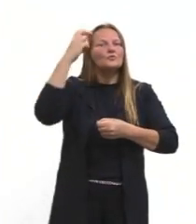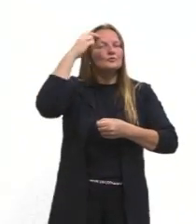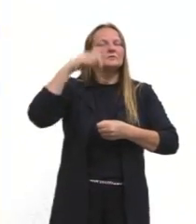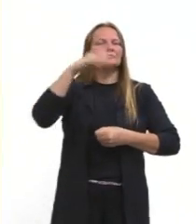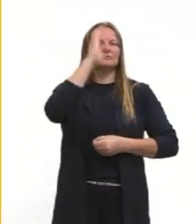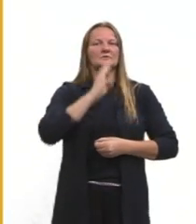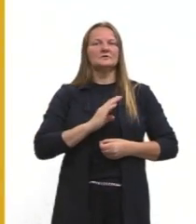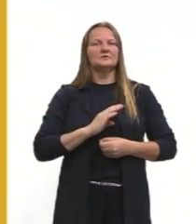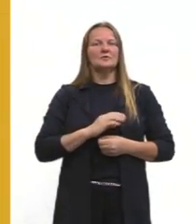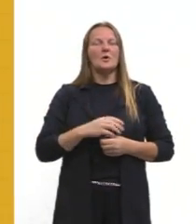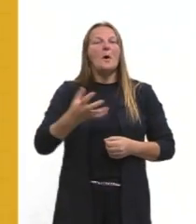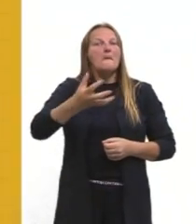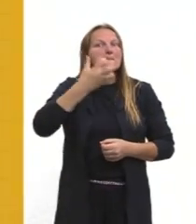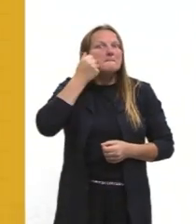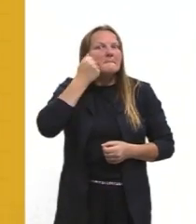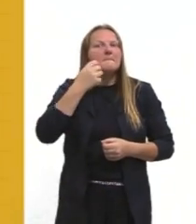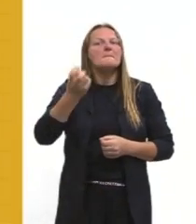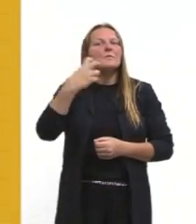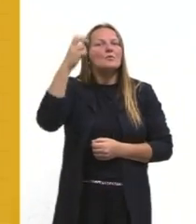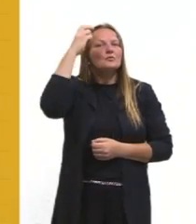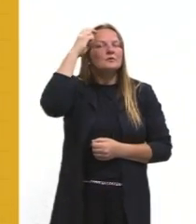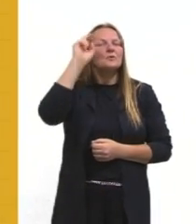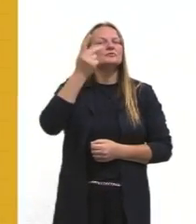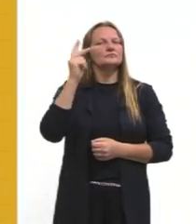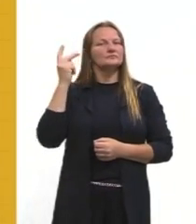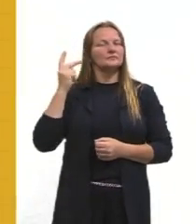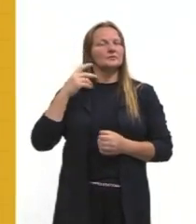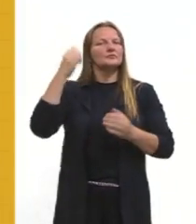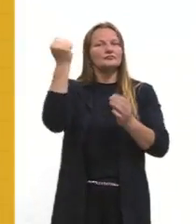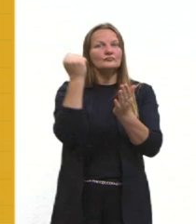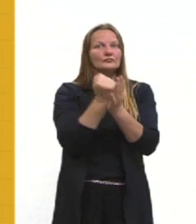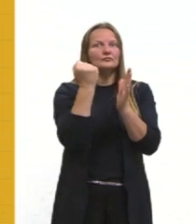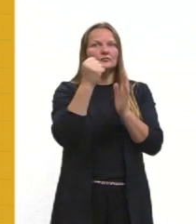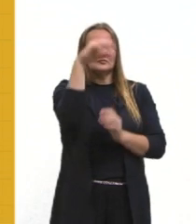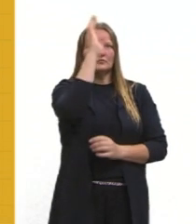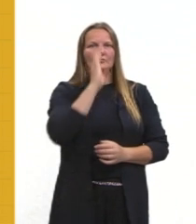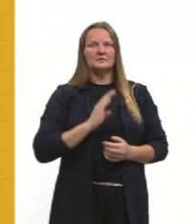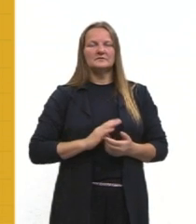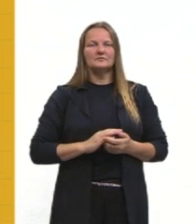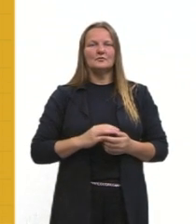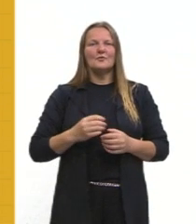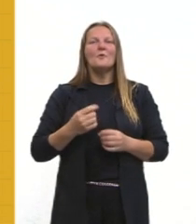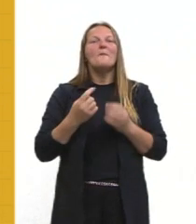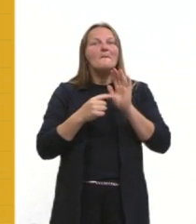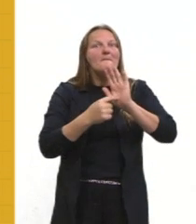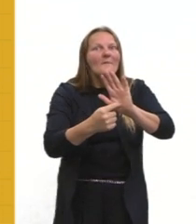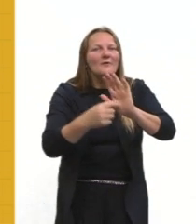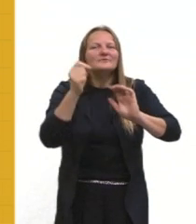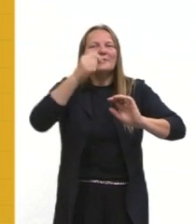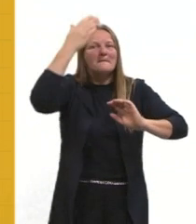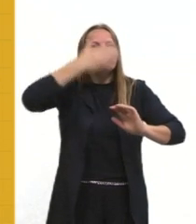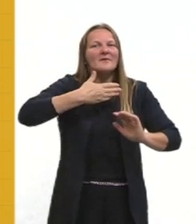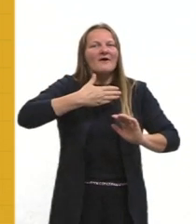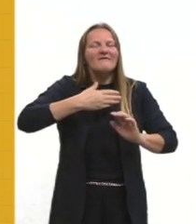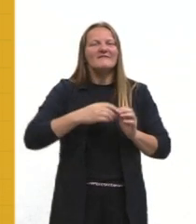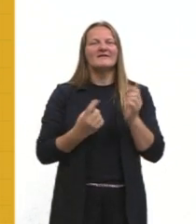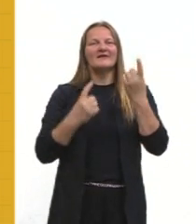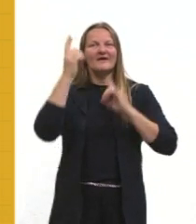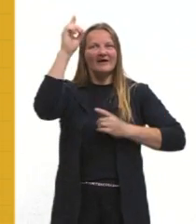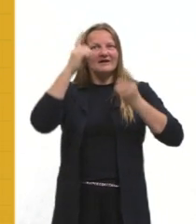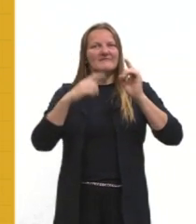patrimônio cultural Patrimônio Histórico cultural brasileiro né mostrando que o carnaval também no próprio Brasil